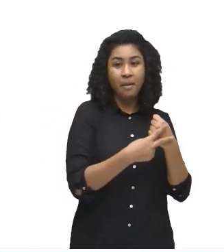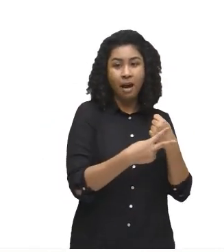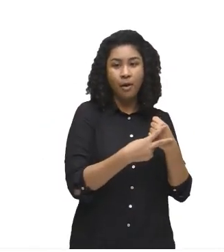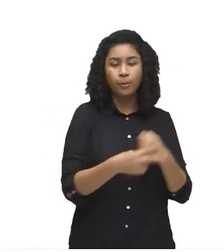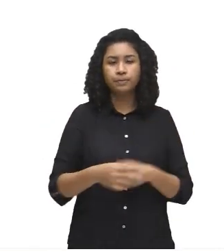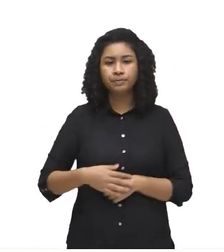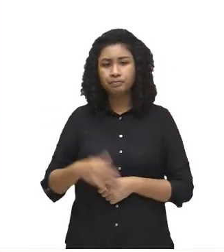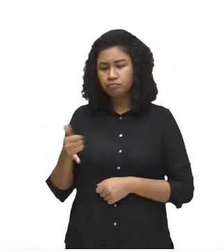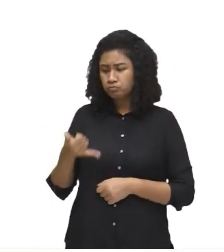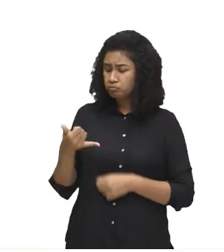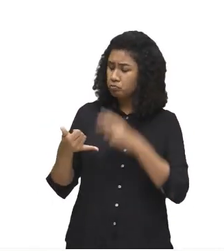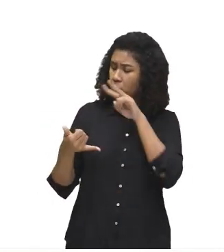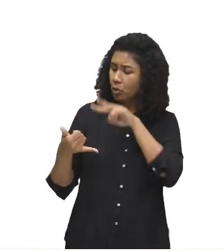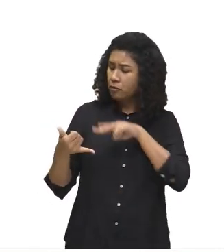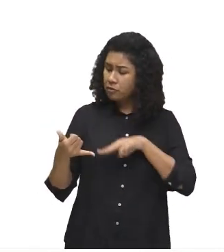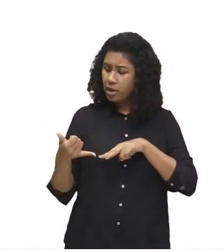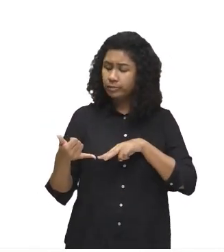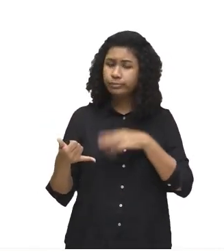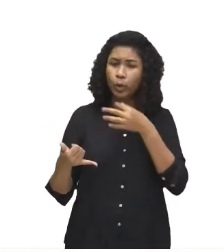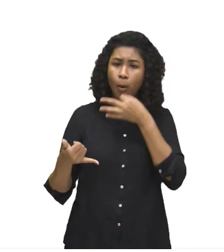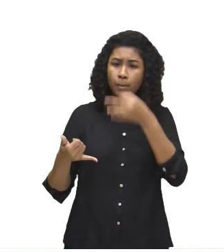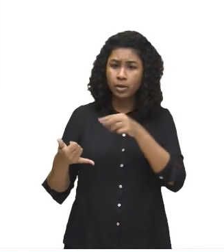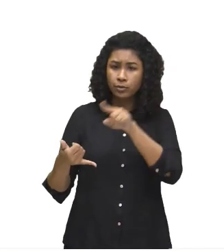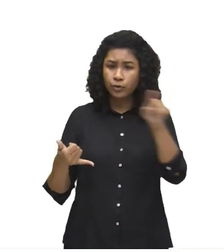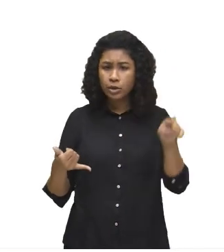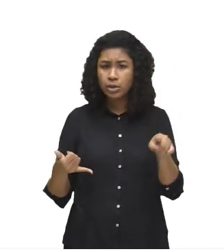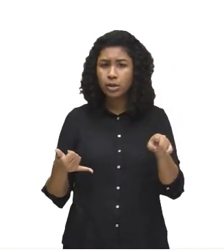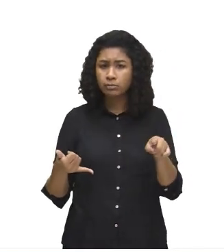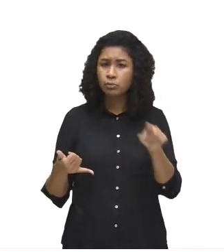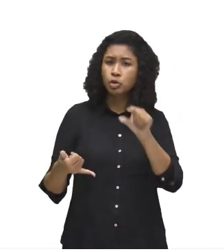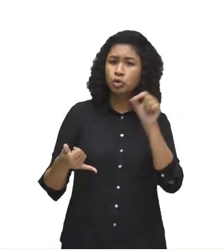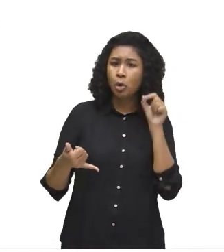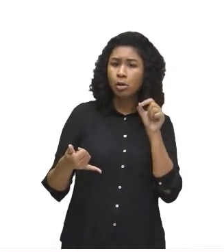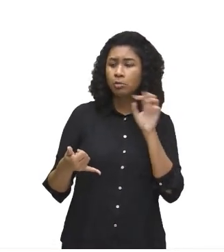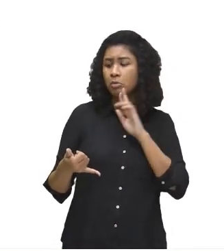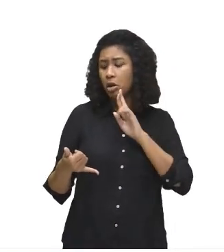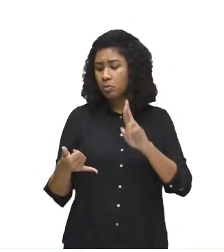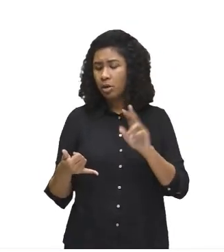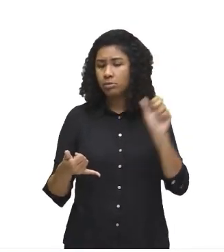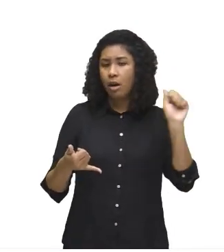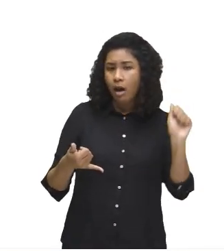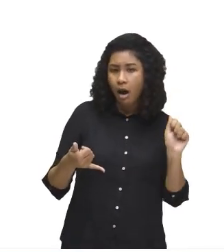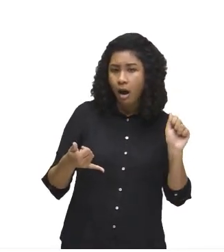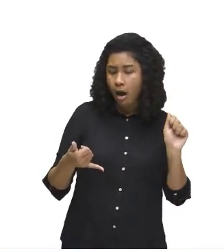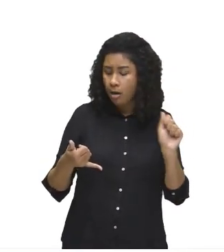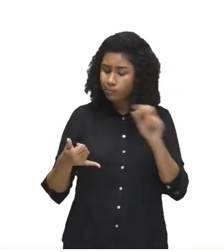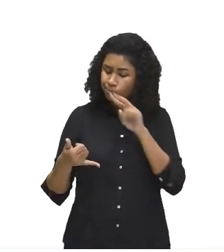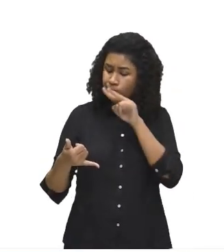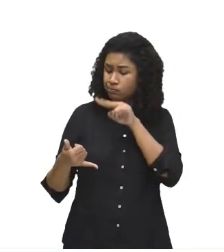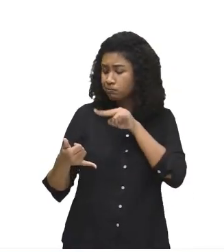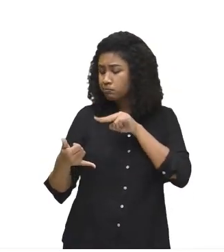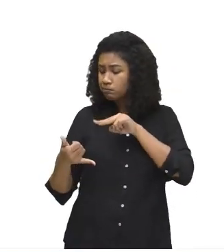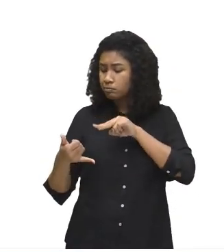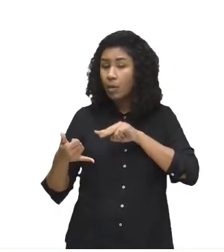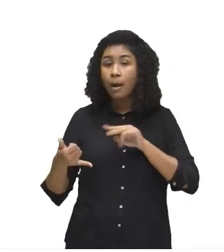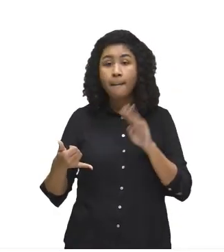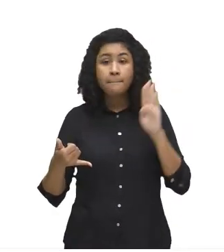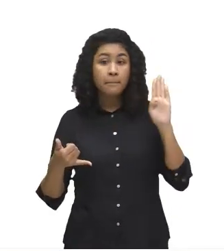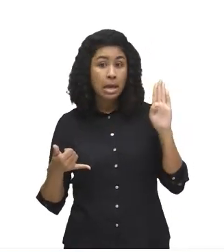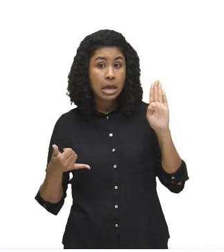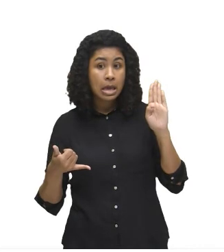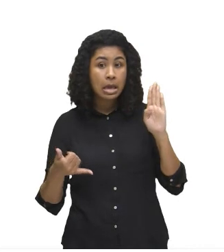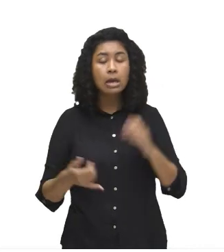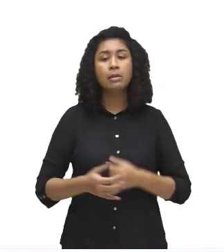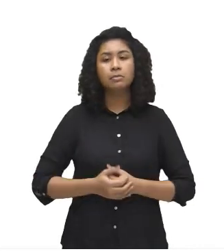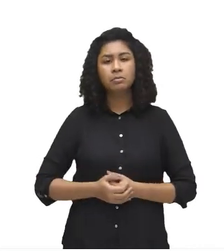A. Eu estou vendo gente sugerindo que pode ser a letra B também. O que você acha? Pode ser a letra B? Pode ser a